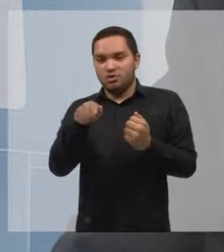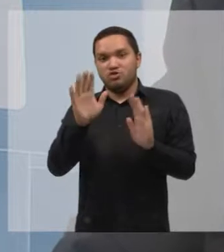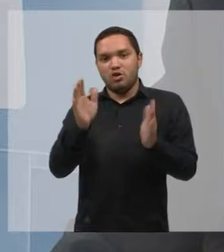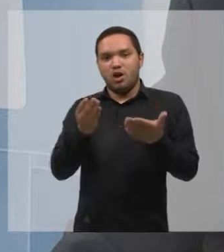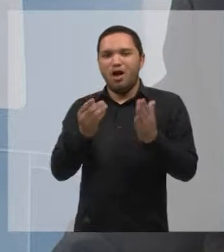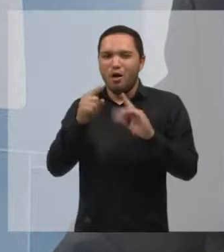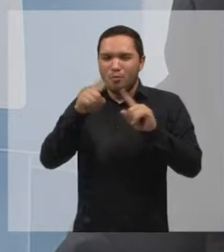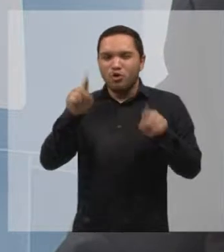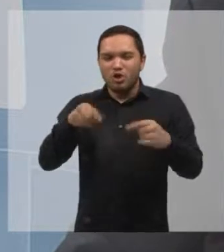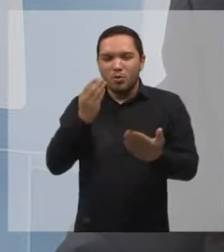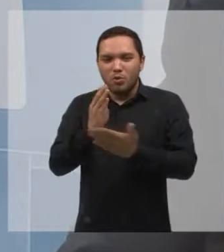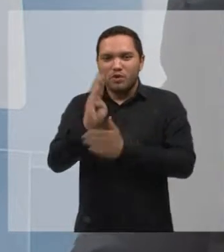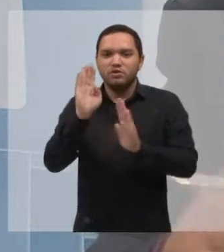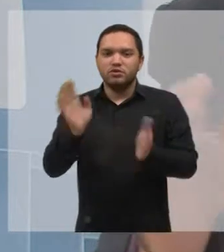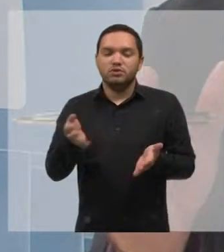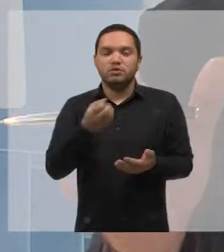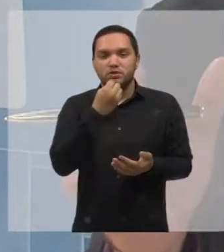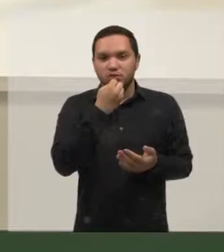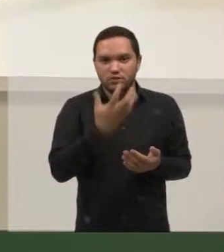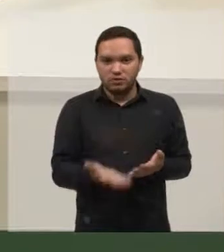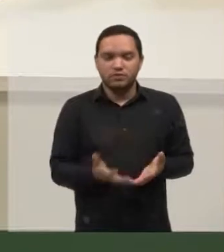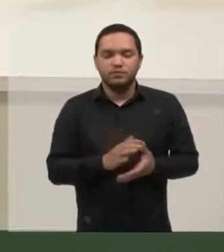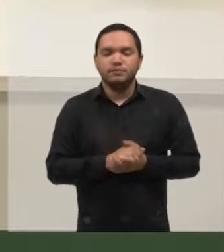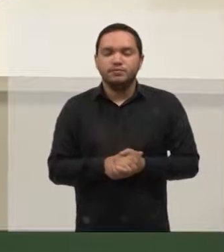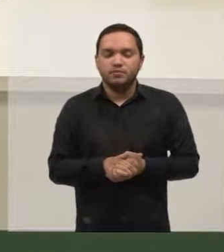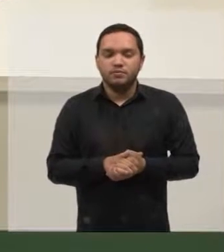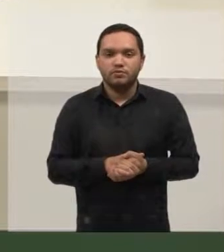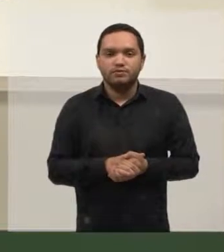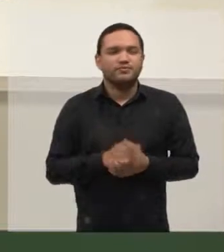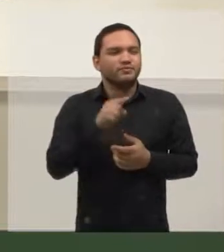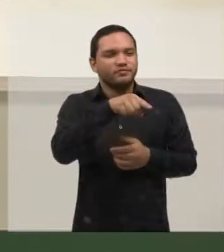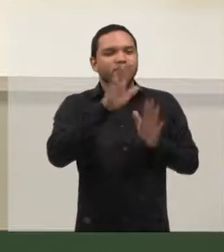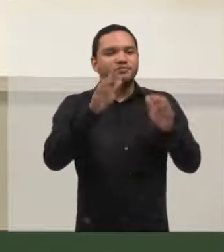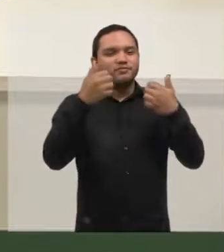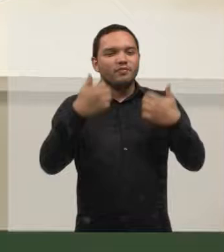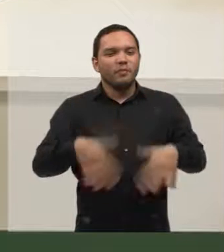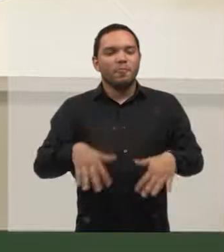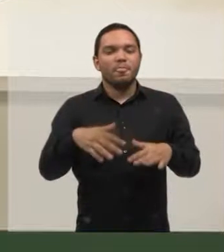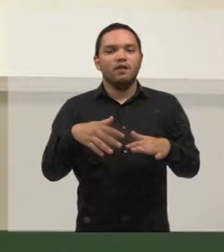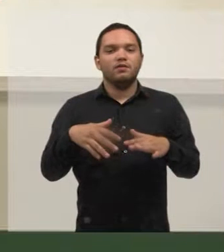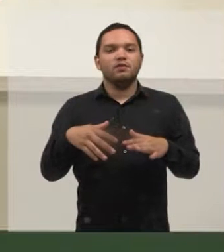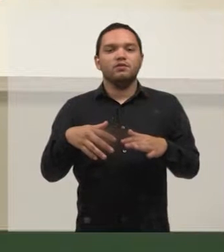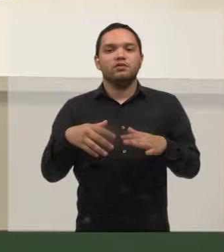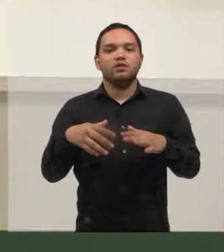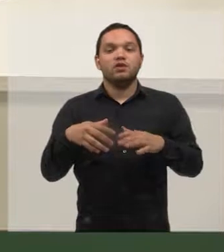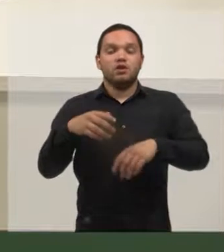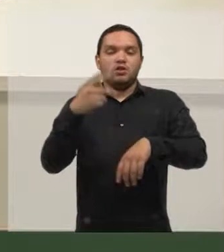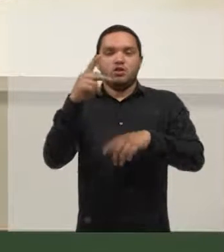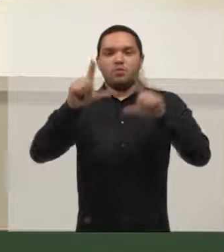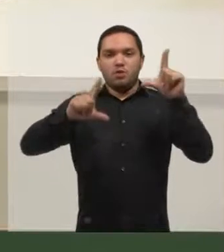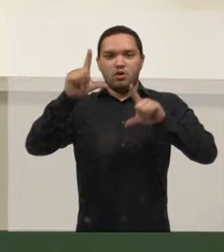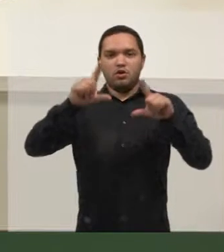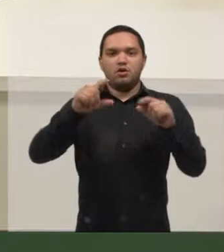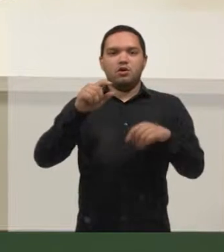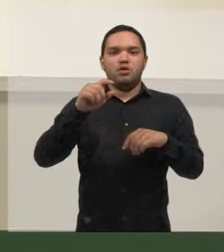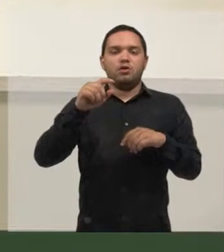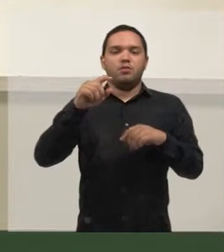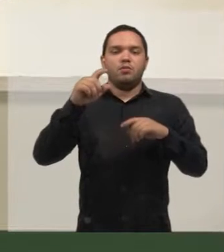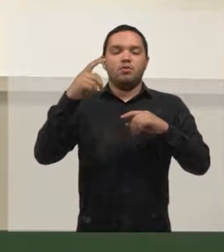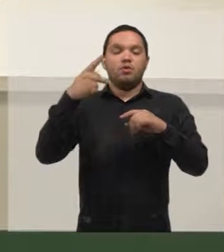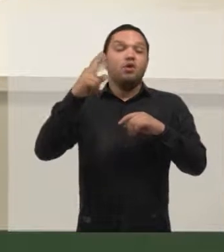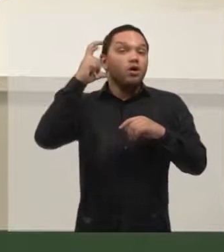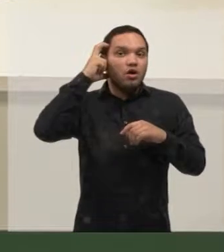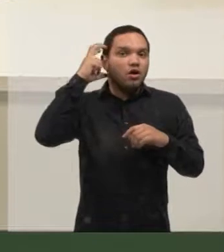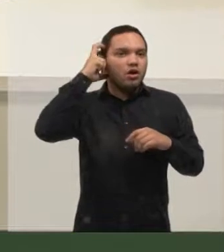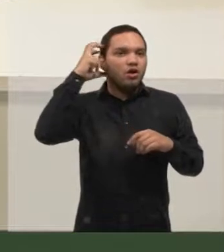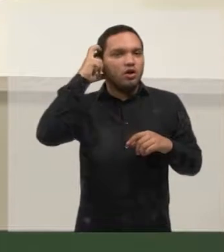poder Aquilo que você capilarizá-lo, fala, né? aquilo que você fala nos seus programas A Hora da Verdade, na AM Cidade, de